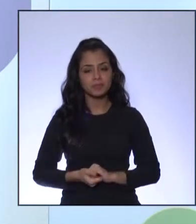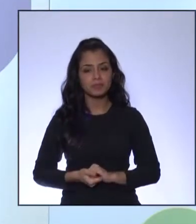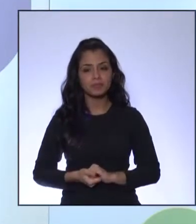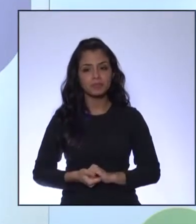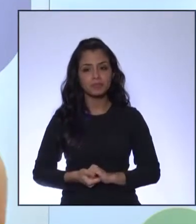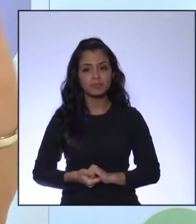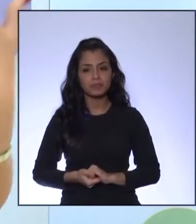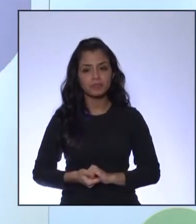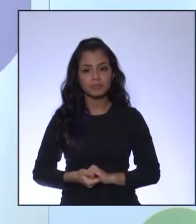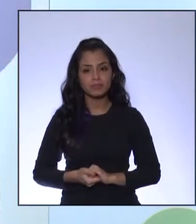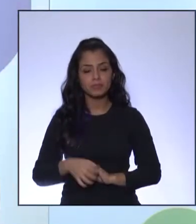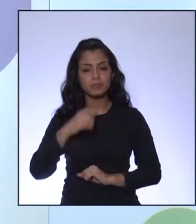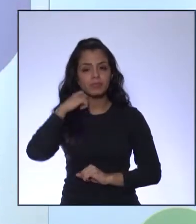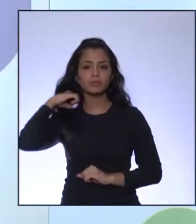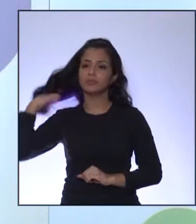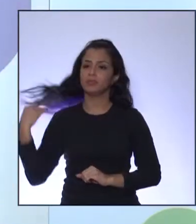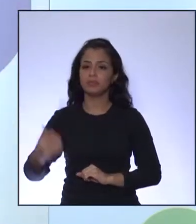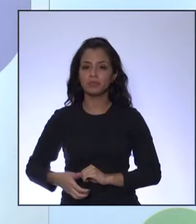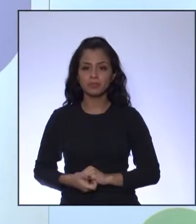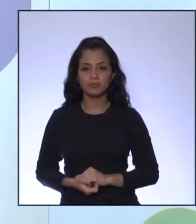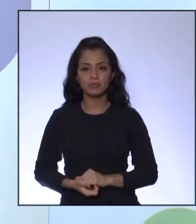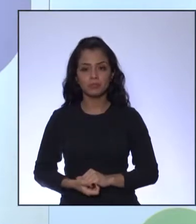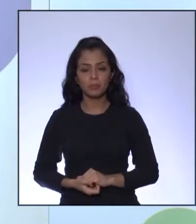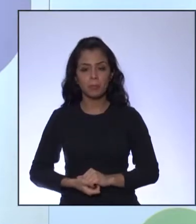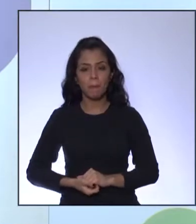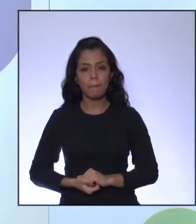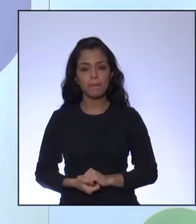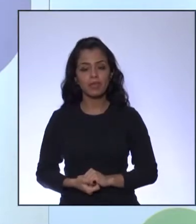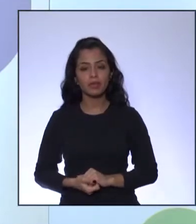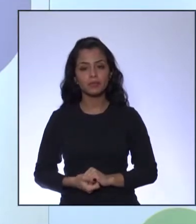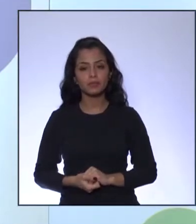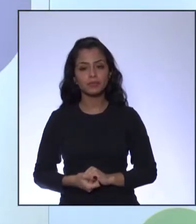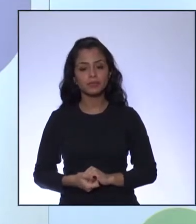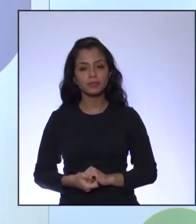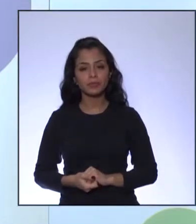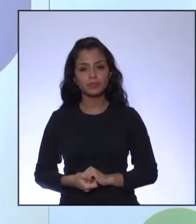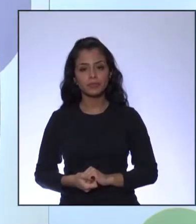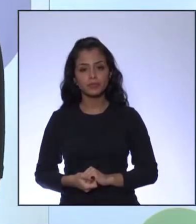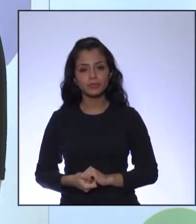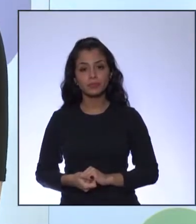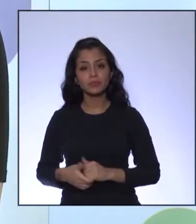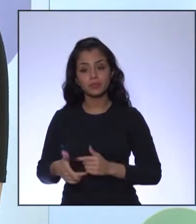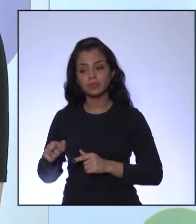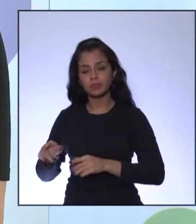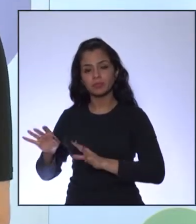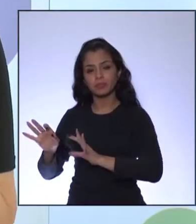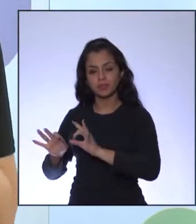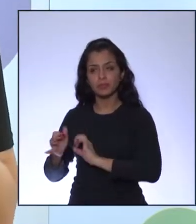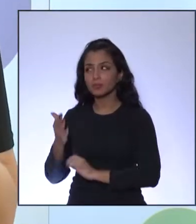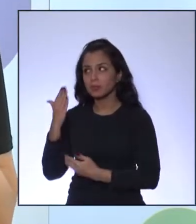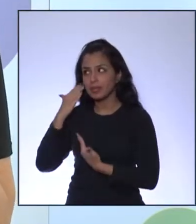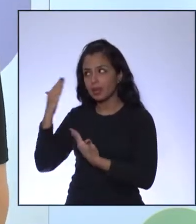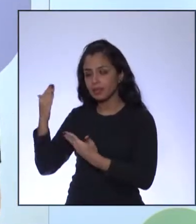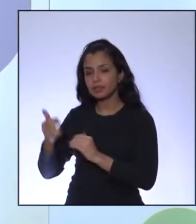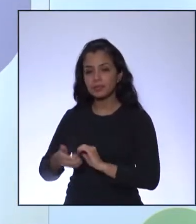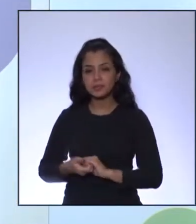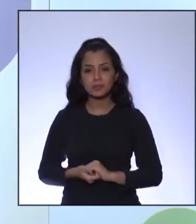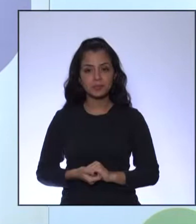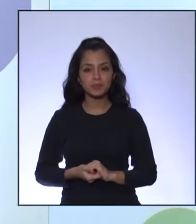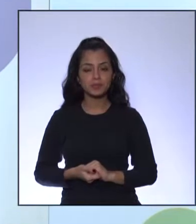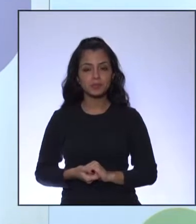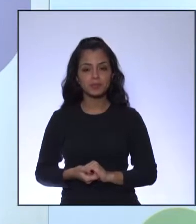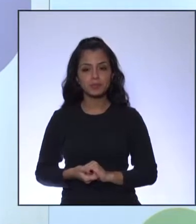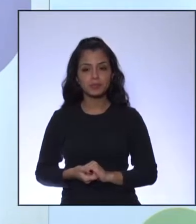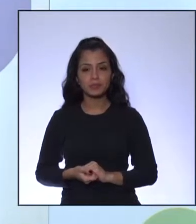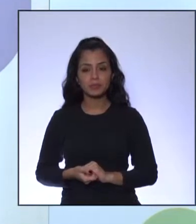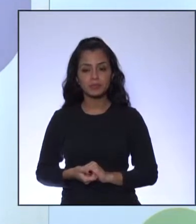depois eu pego. Pode ficar sossegado. Ele vai proporcionar aos estudantes... Valeu, Roberta.